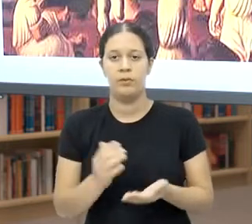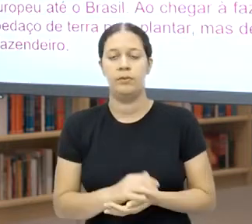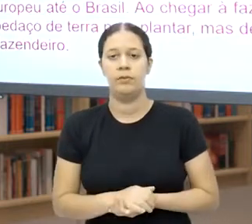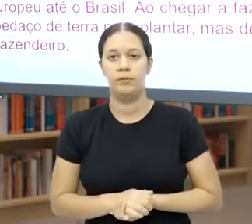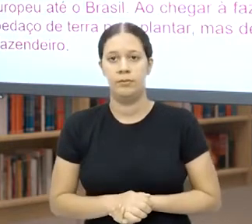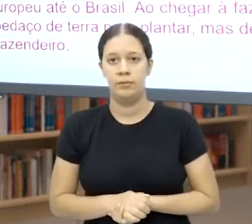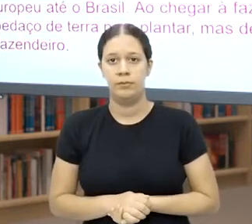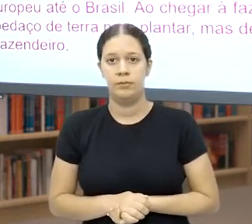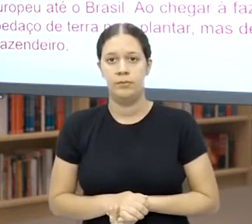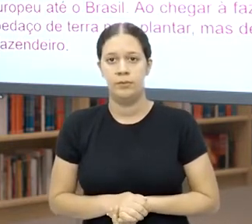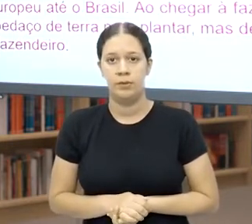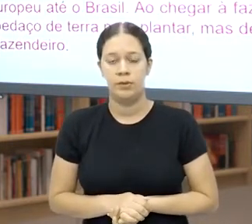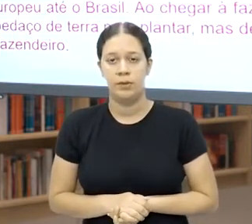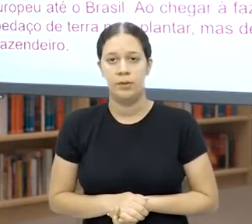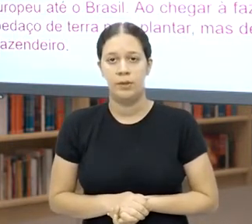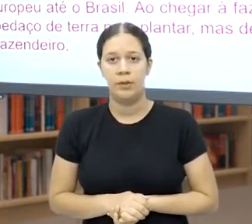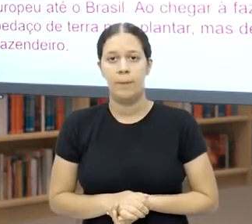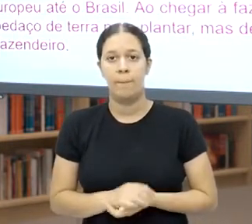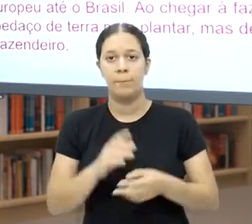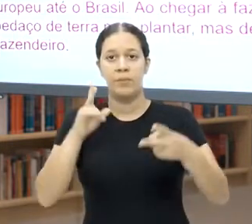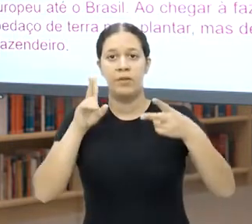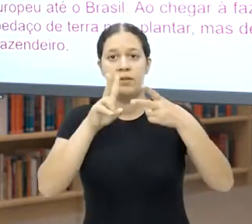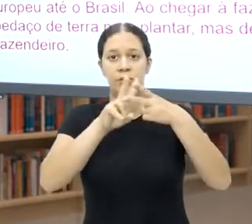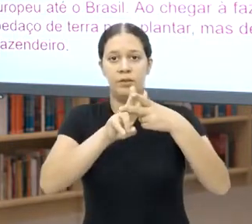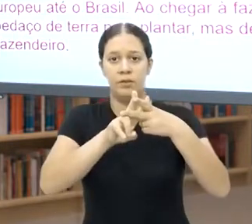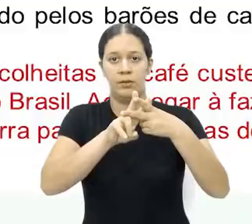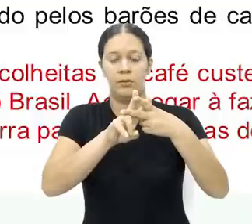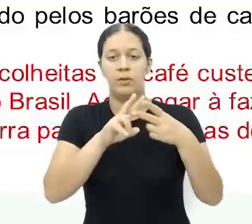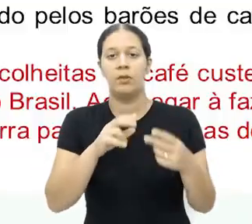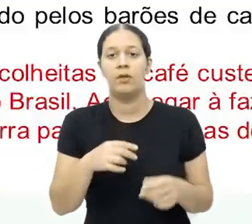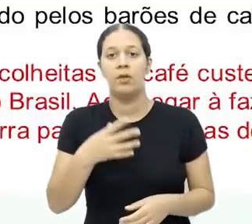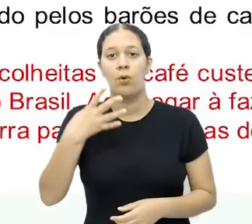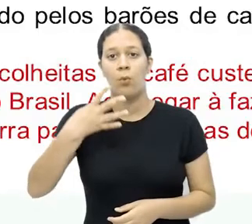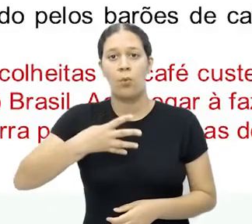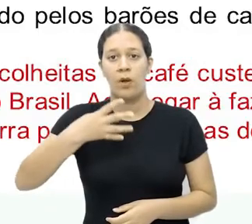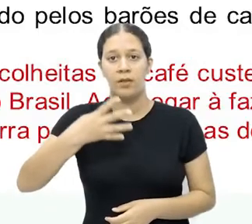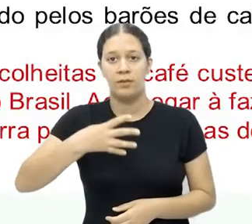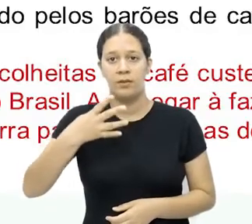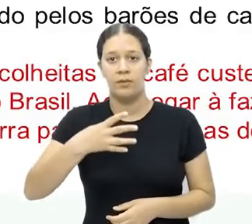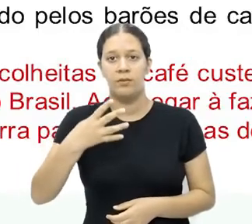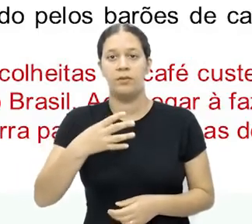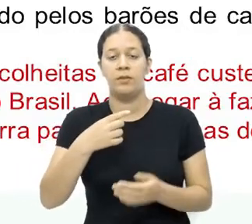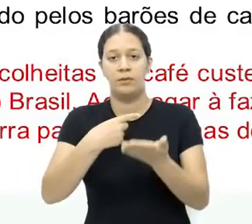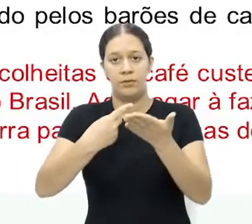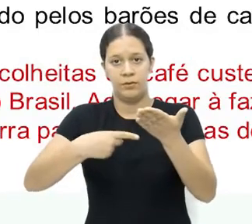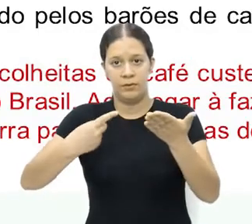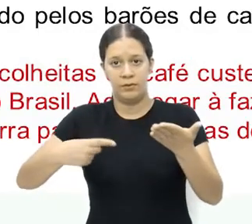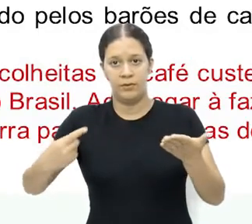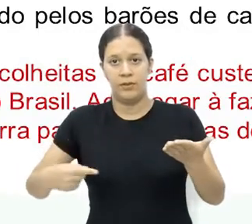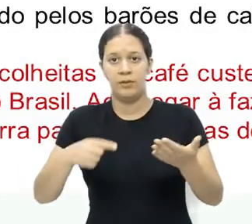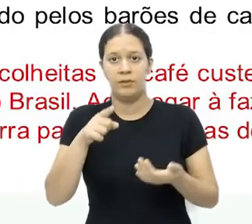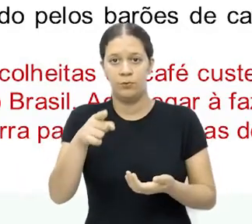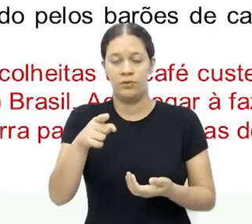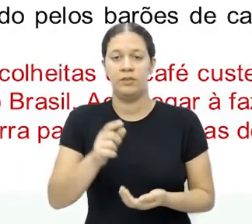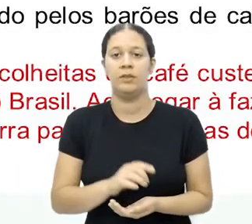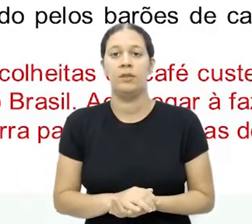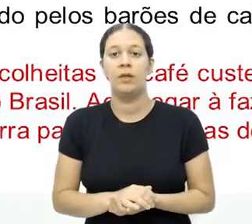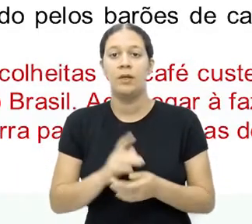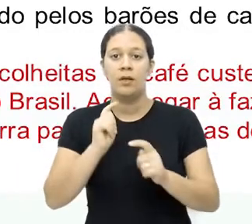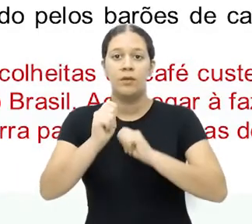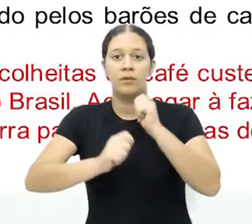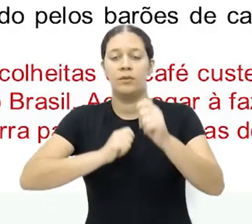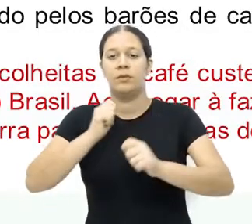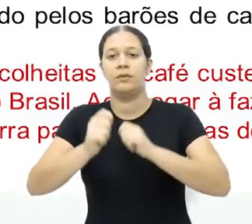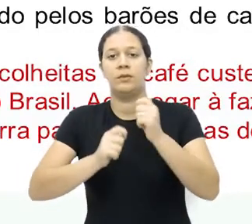questão. Hashtag responda aí. Quarta questão do caderno de atividade de vocês. Tem lá. A